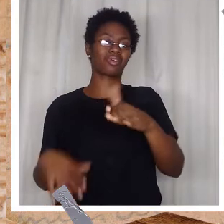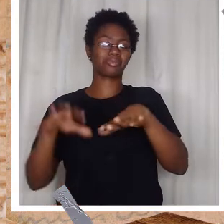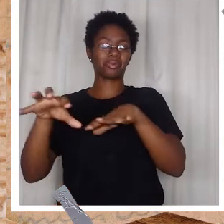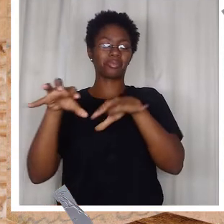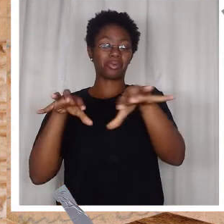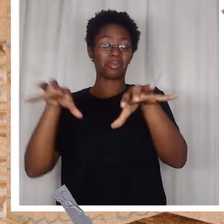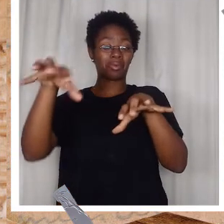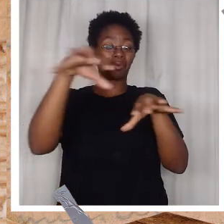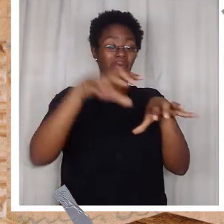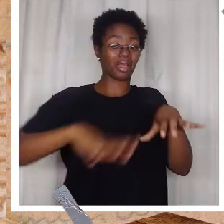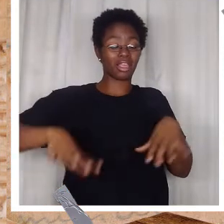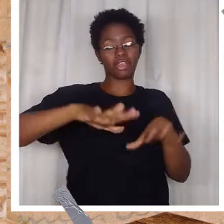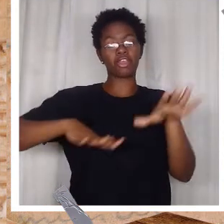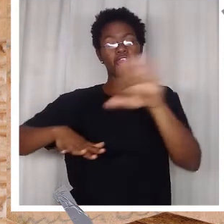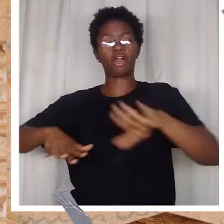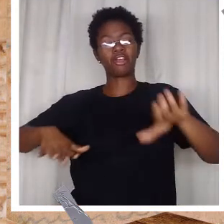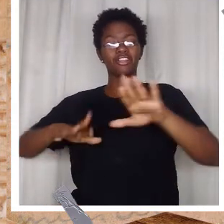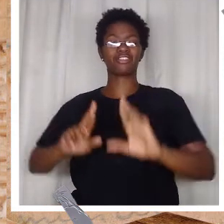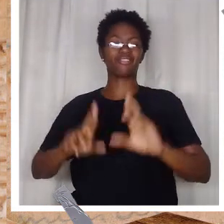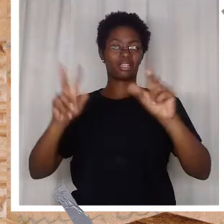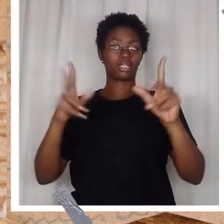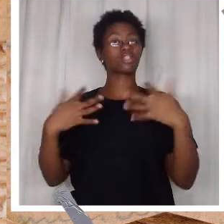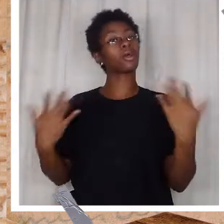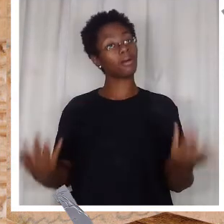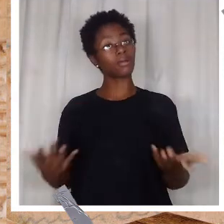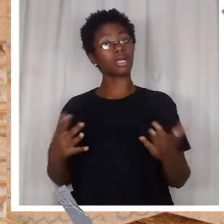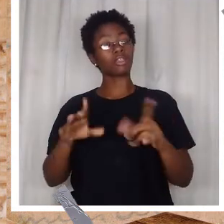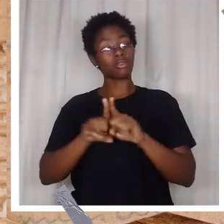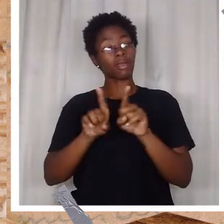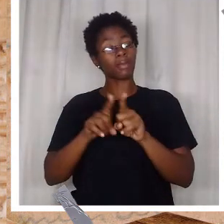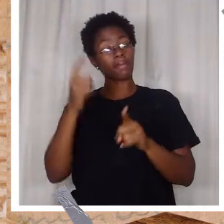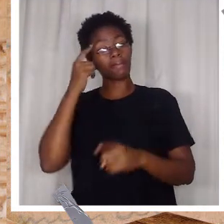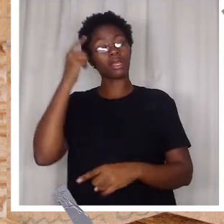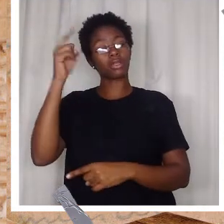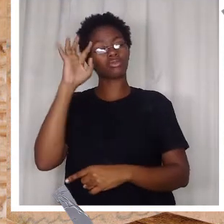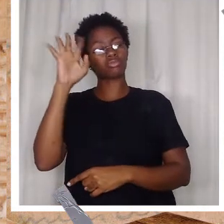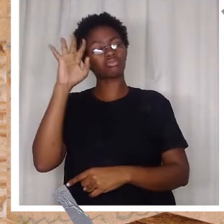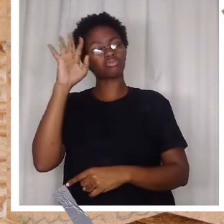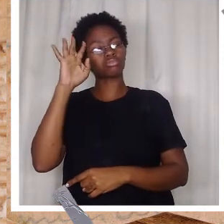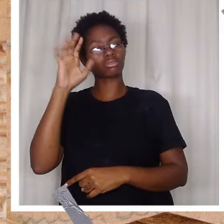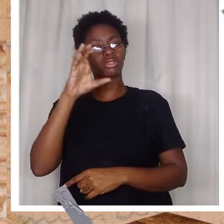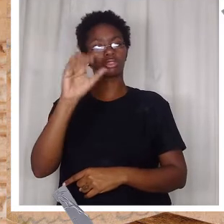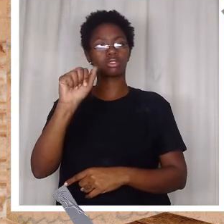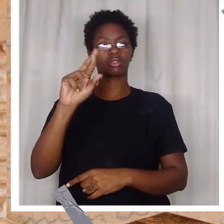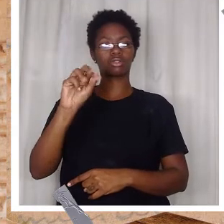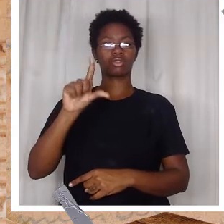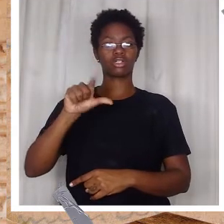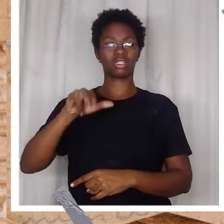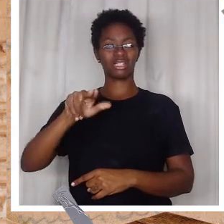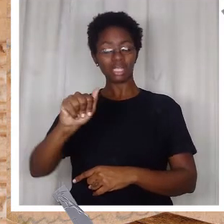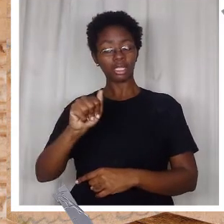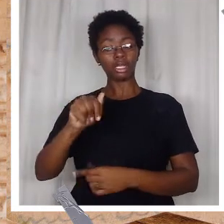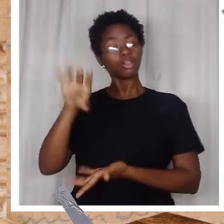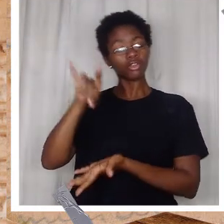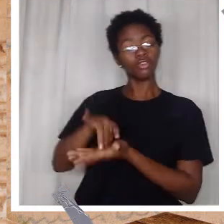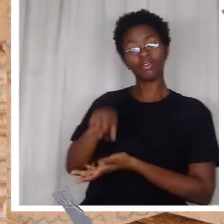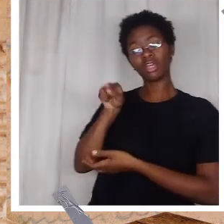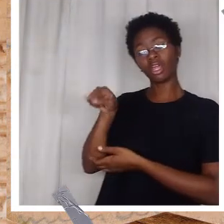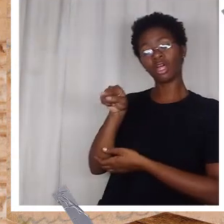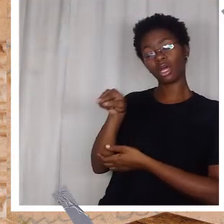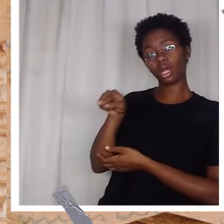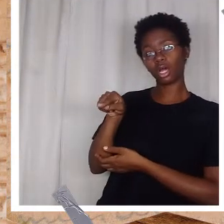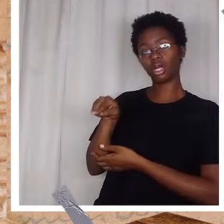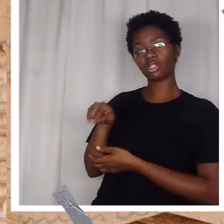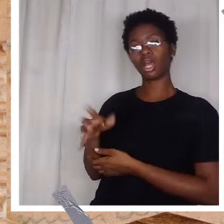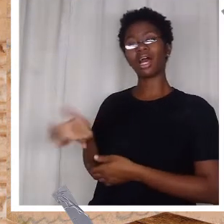outra coisa que me chama muita atenção quando eu penso na Carolina é que ela realmente foi uma detentora da